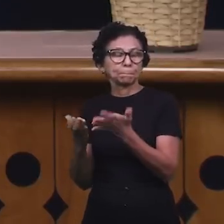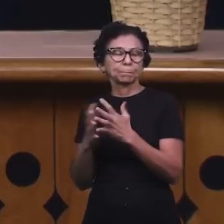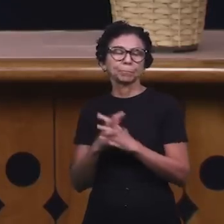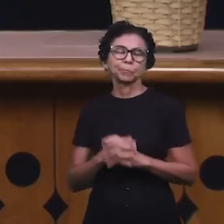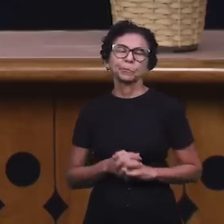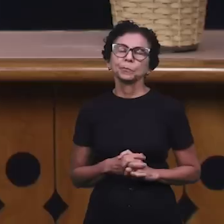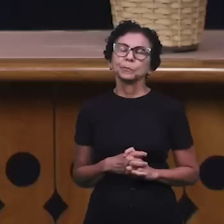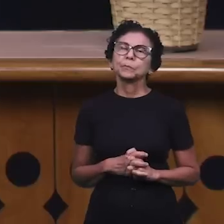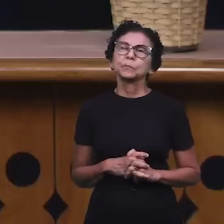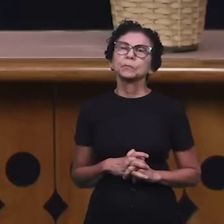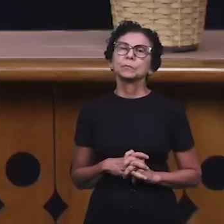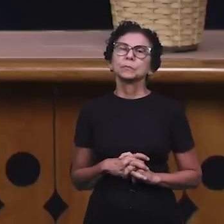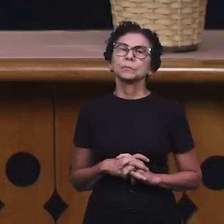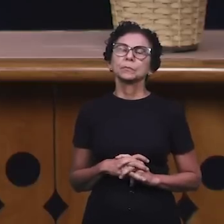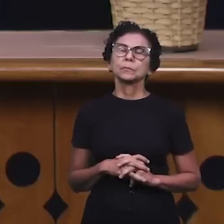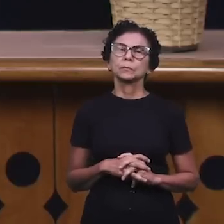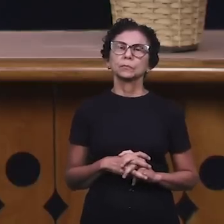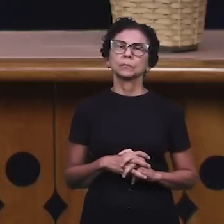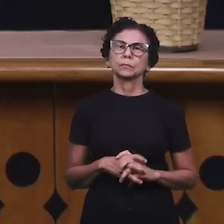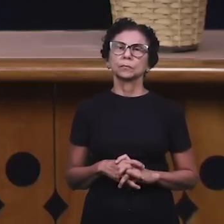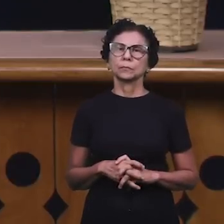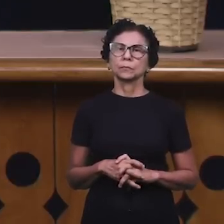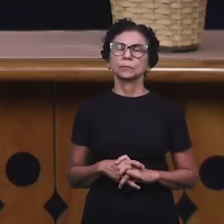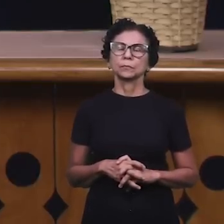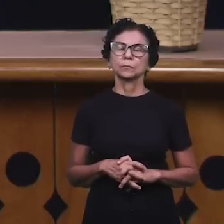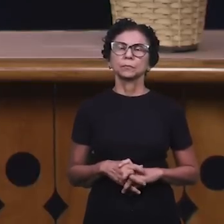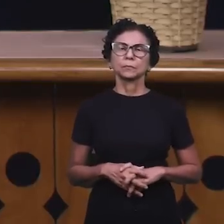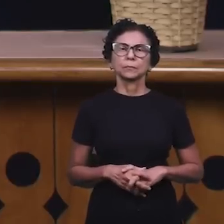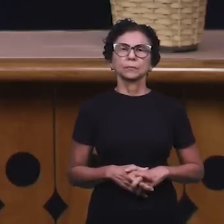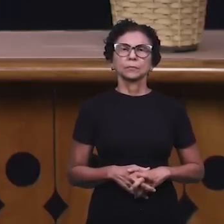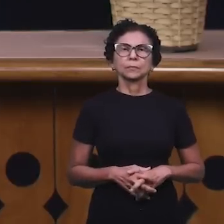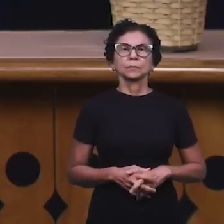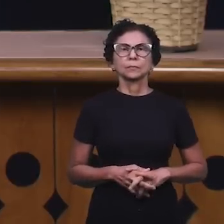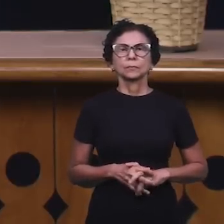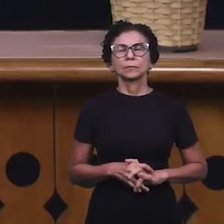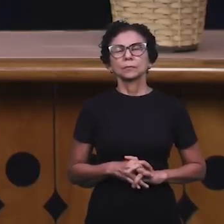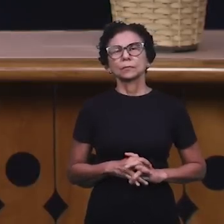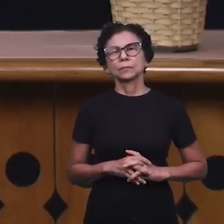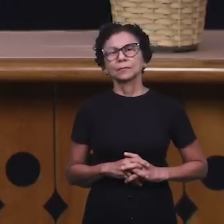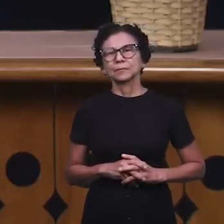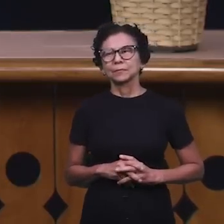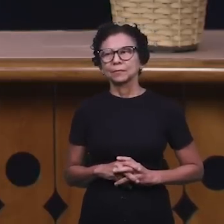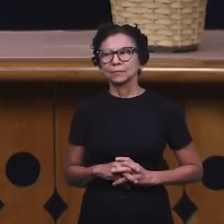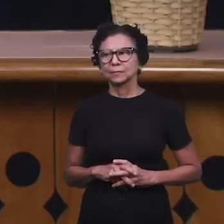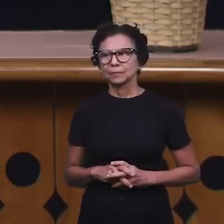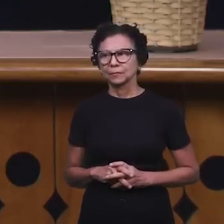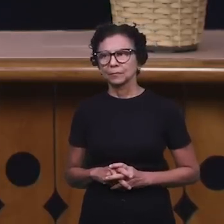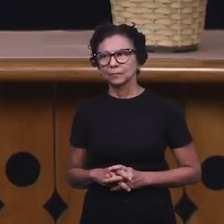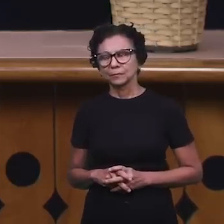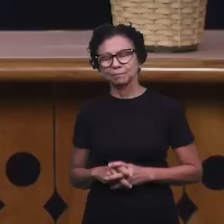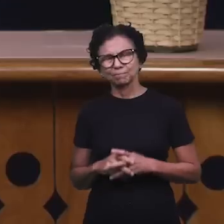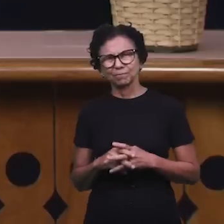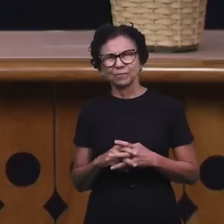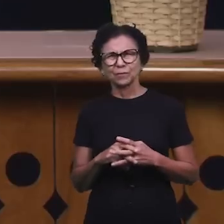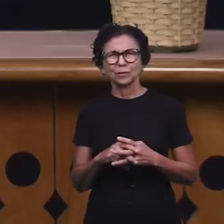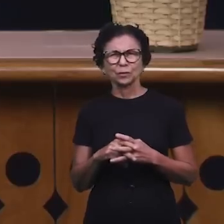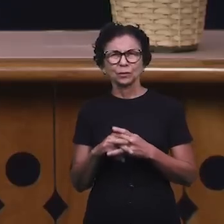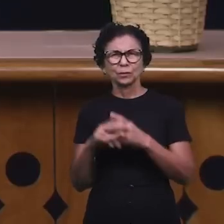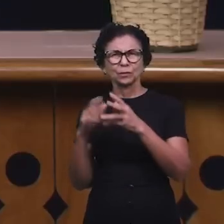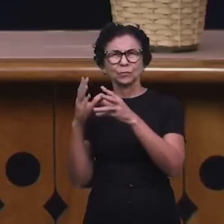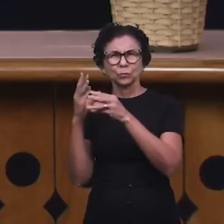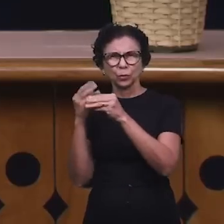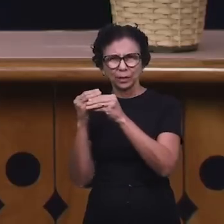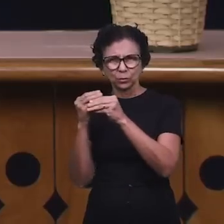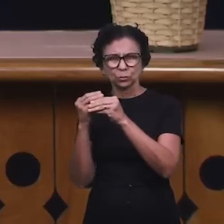agora, estava no programa falar mais alguma coisa, mas procuramos falar de forma